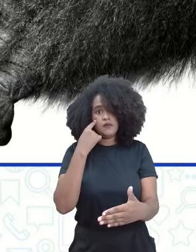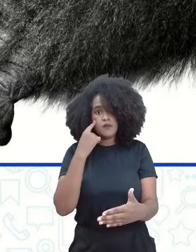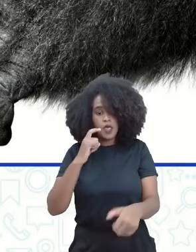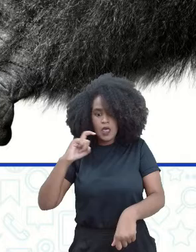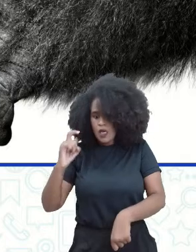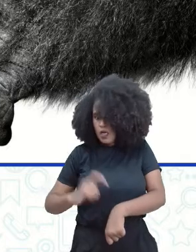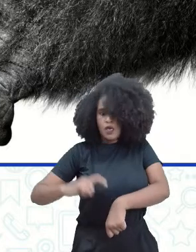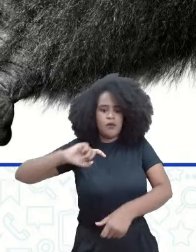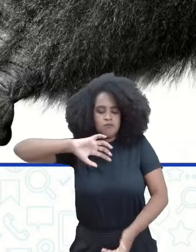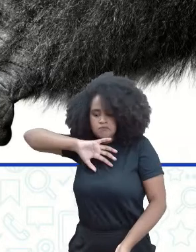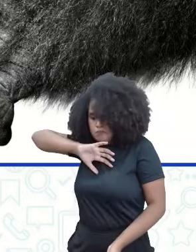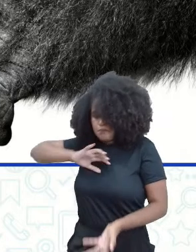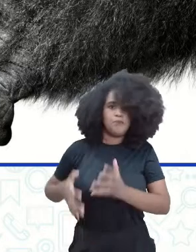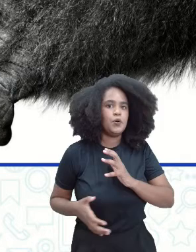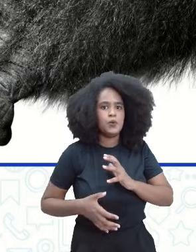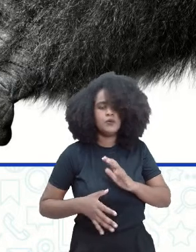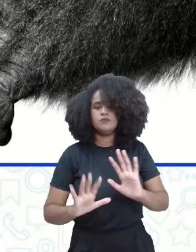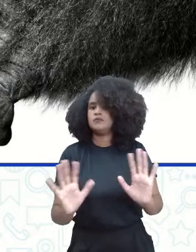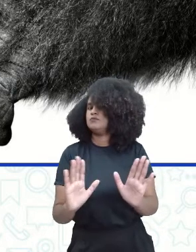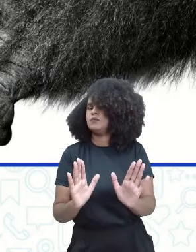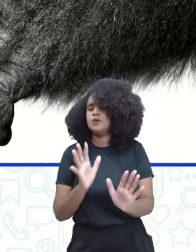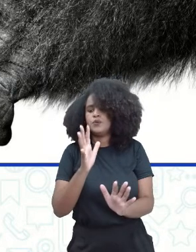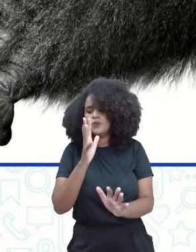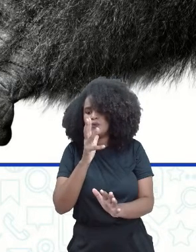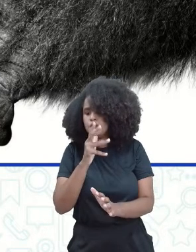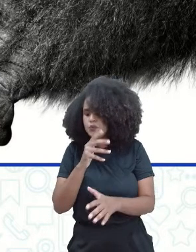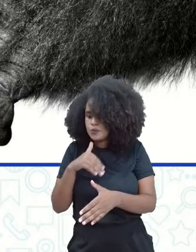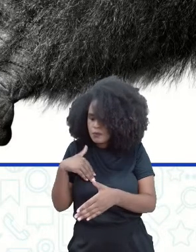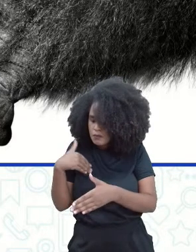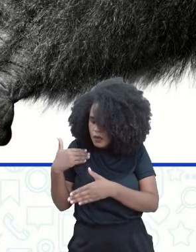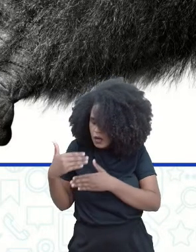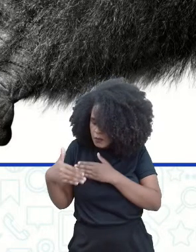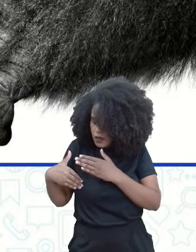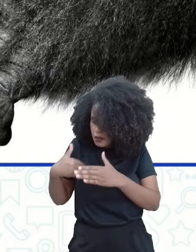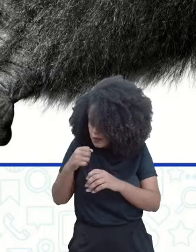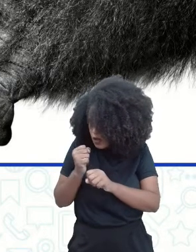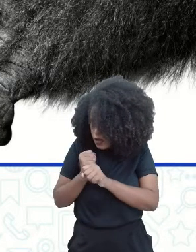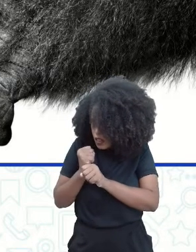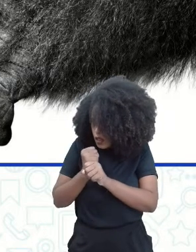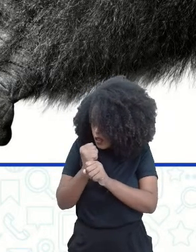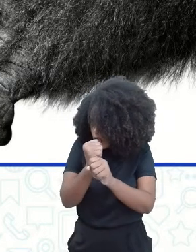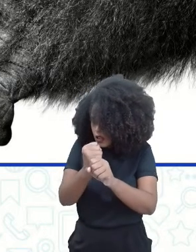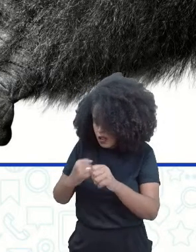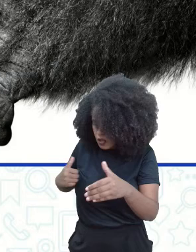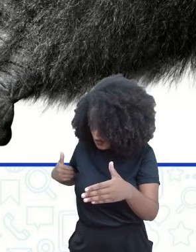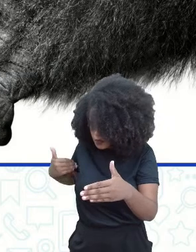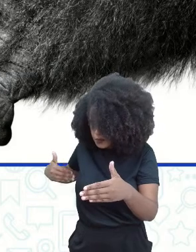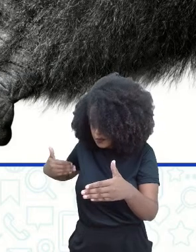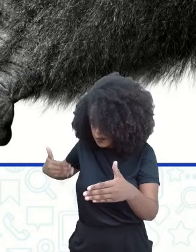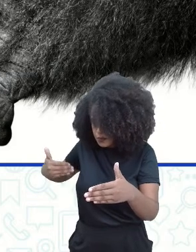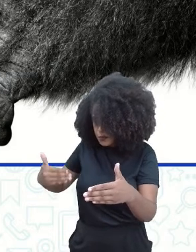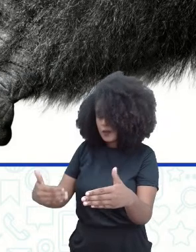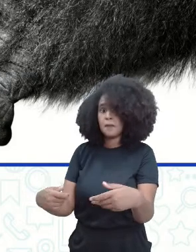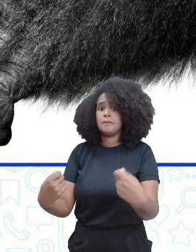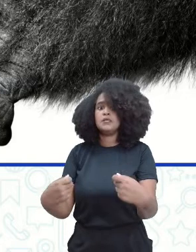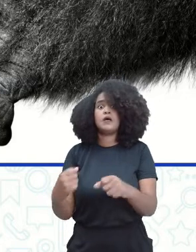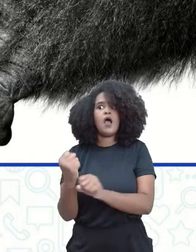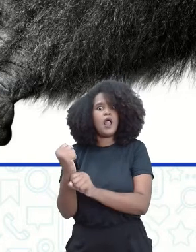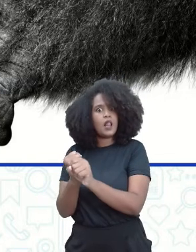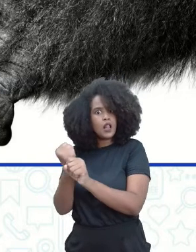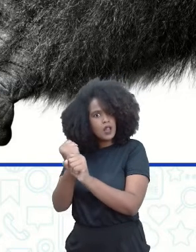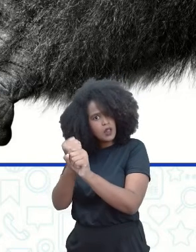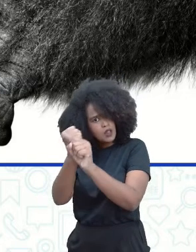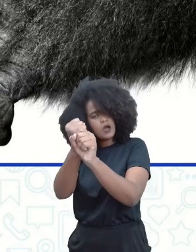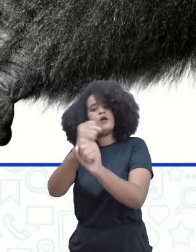são passadas lentamente, a um longo período dos anos. Então, é preciso aí muitos